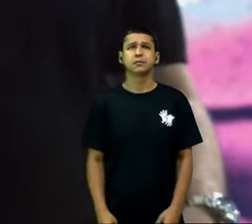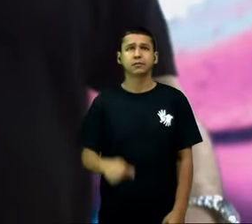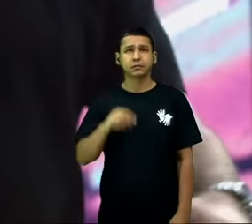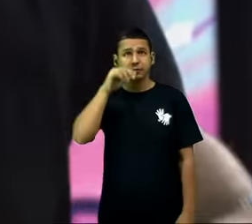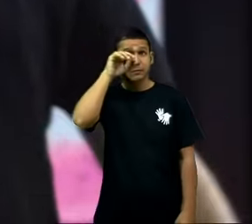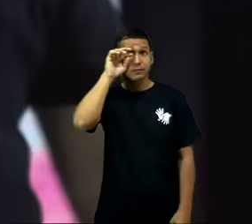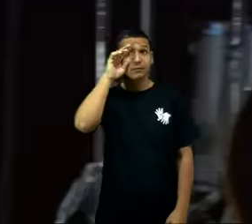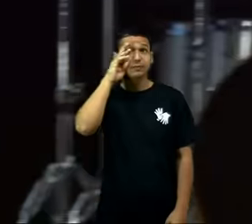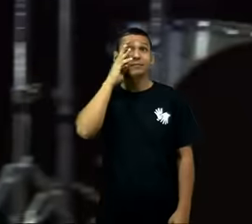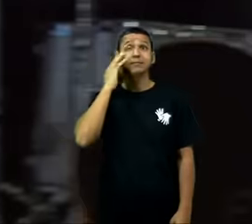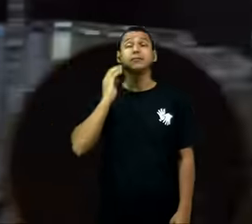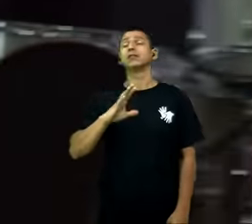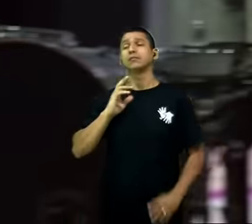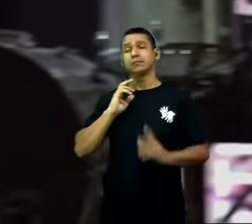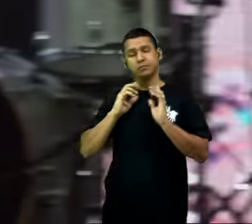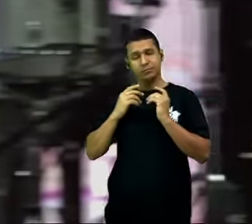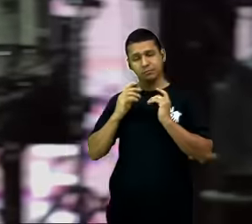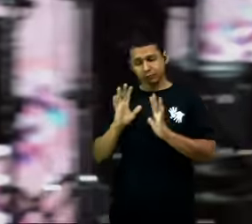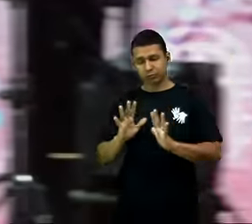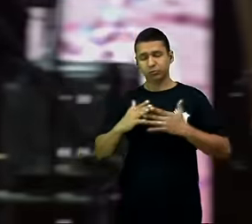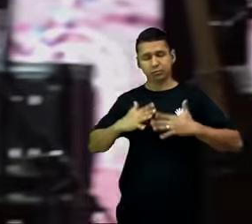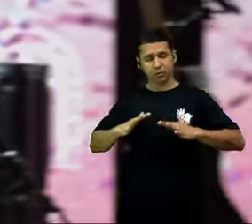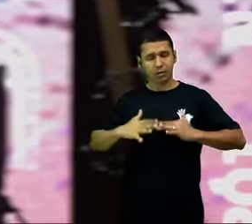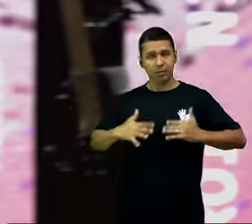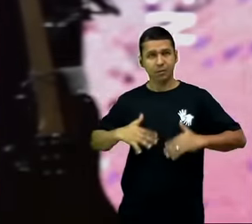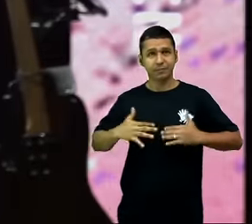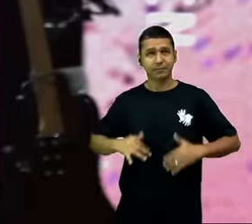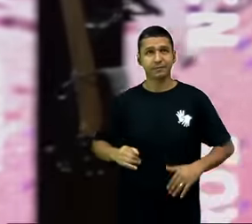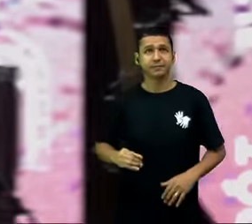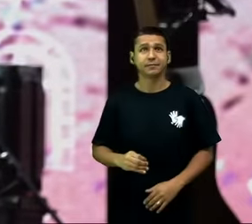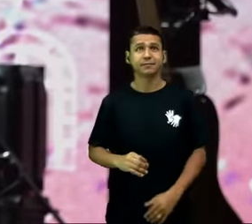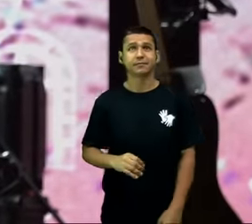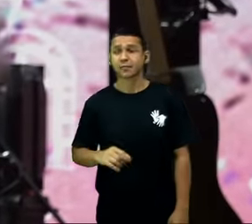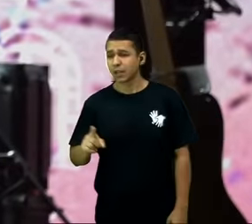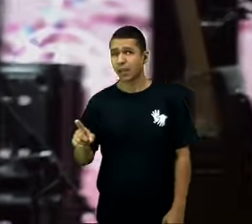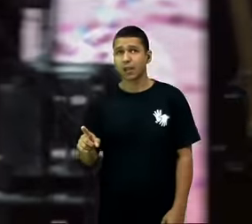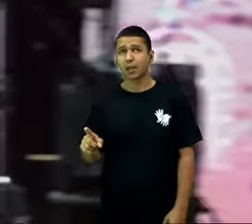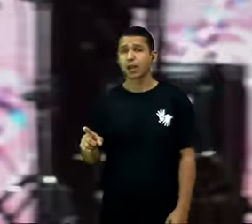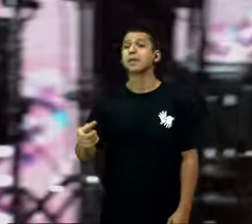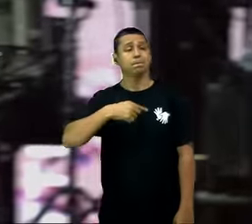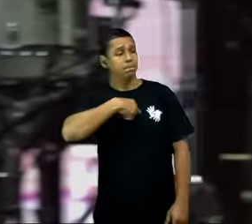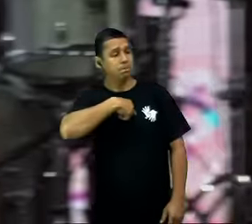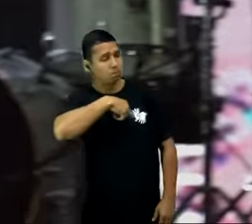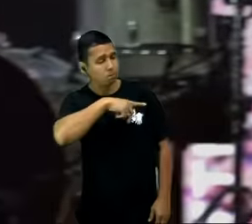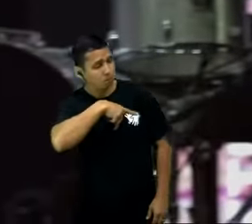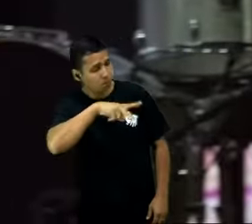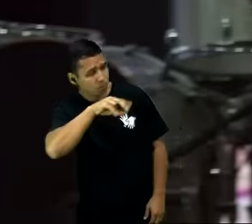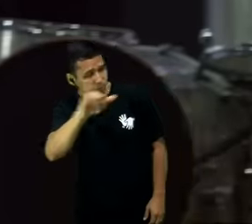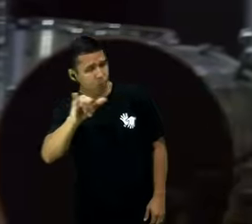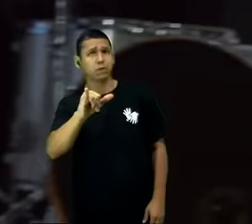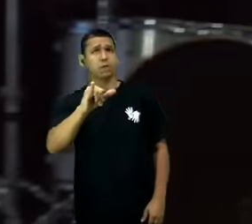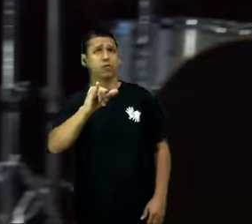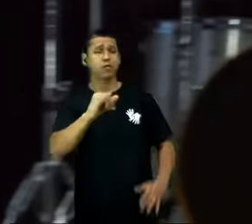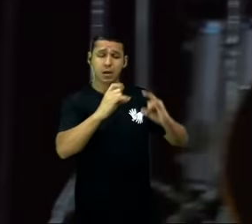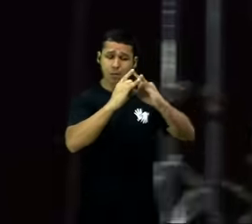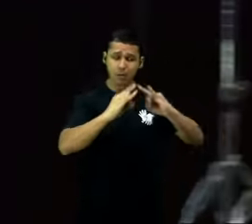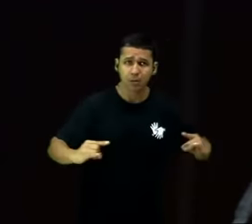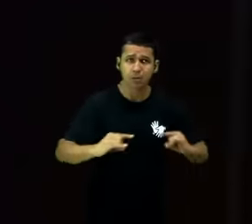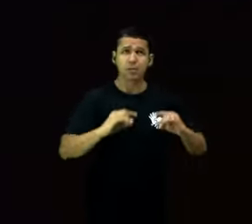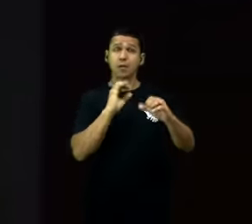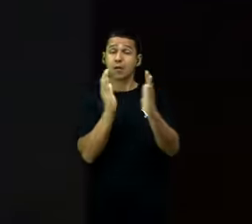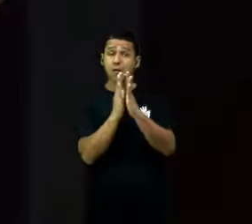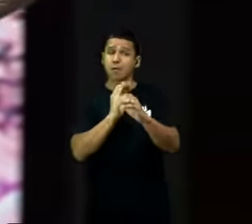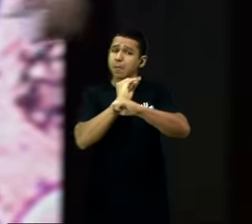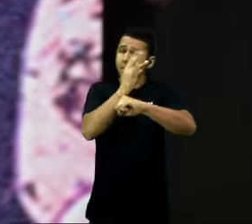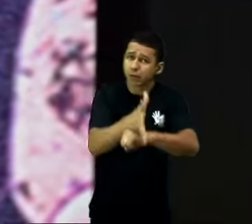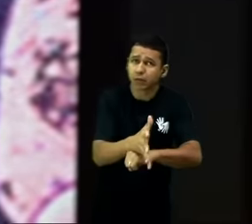Posso até falar, não, não vou falar nada não. Mas nunca deixaram de: vai para o acampamento, garoto, vai para o culto, vai para a vigília, vai.